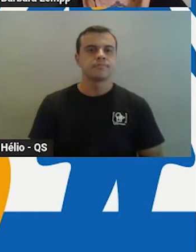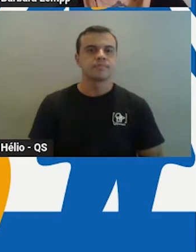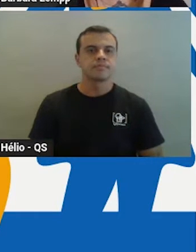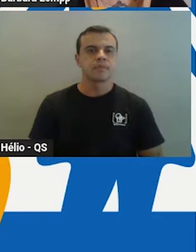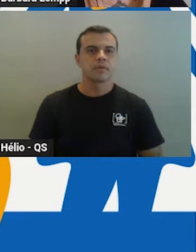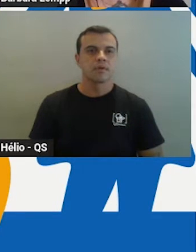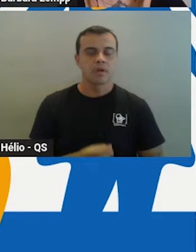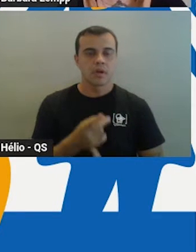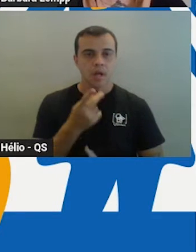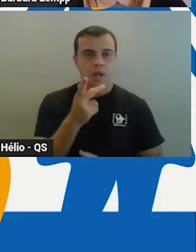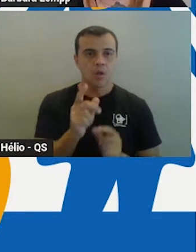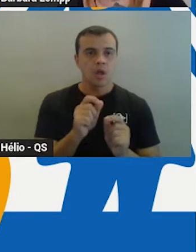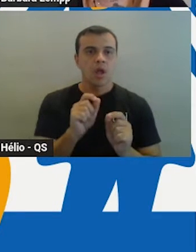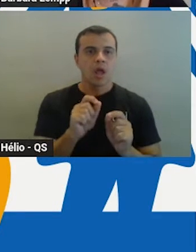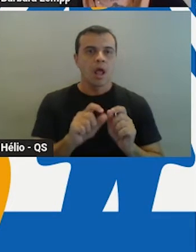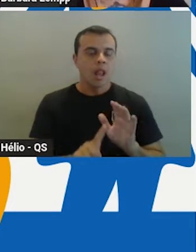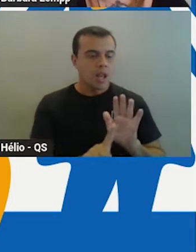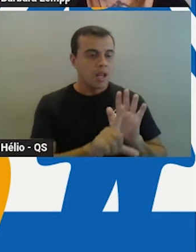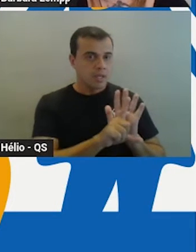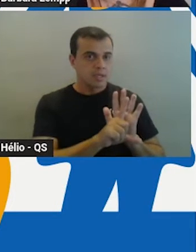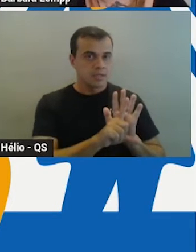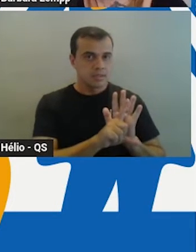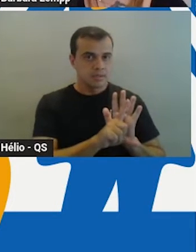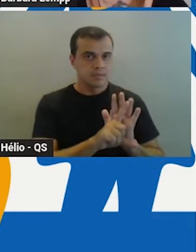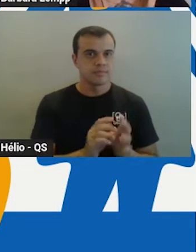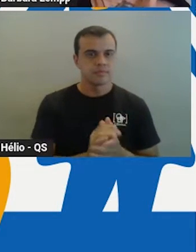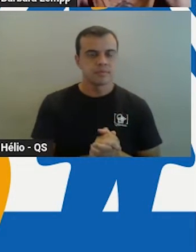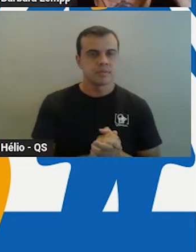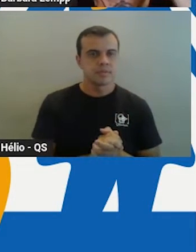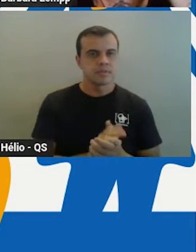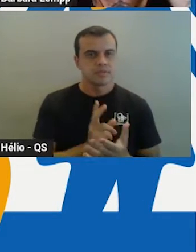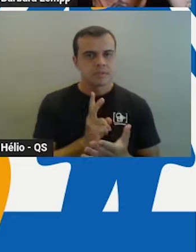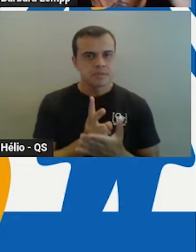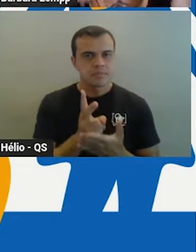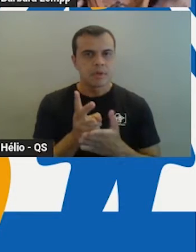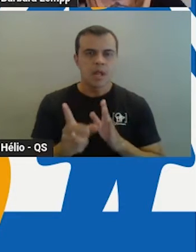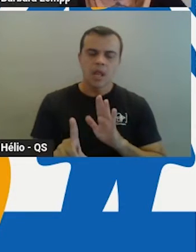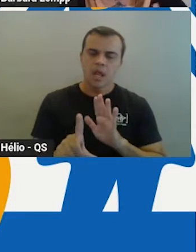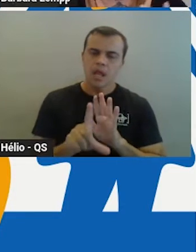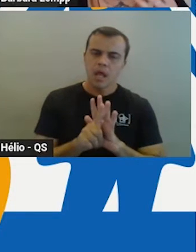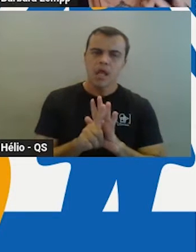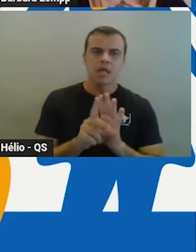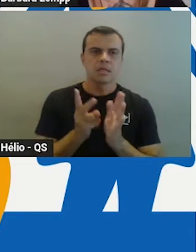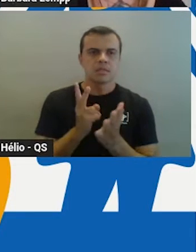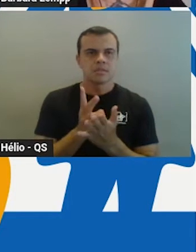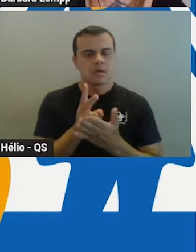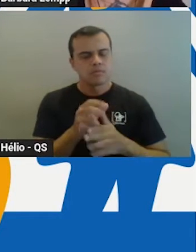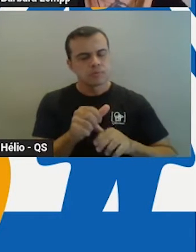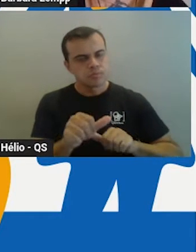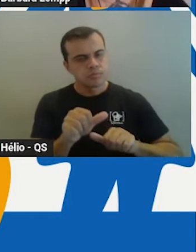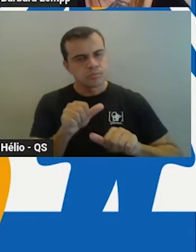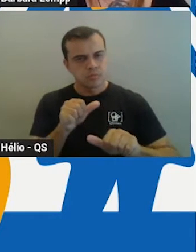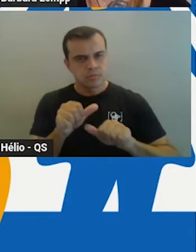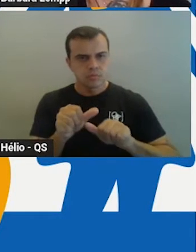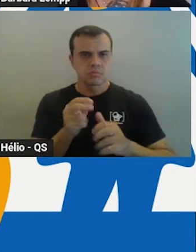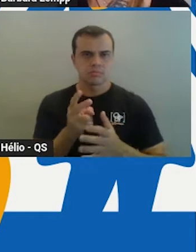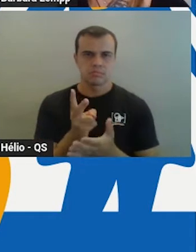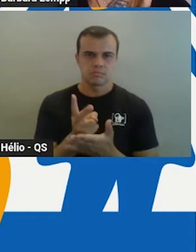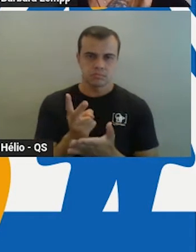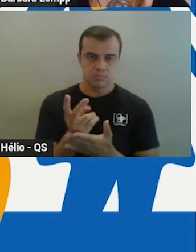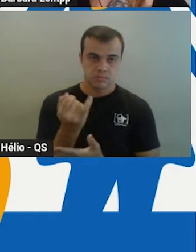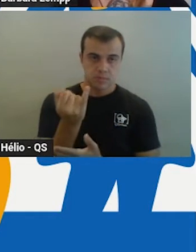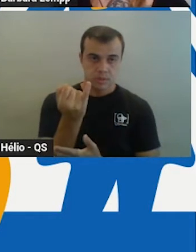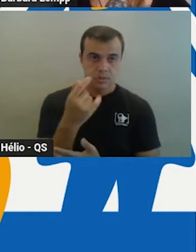pouquinho falando sobre a lei, né? Cada dia a lei está sempre em constante mudança, então mais